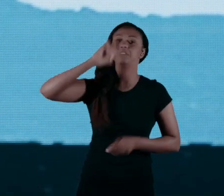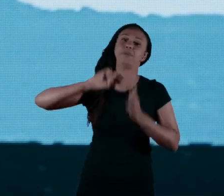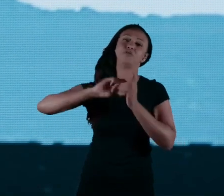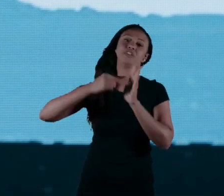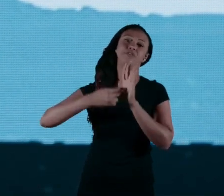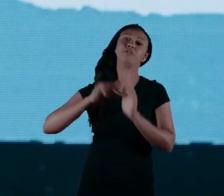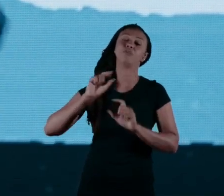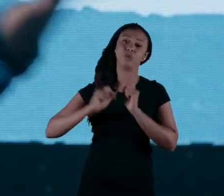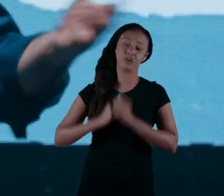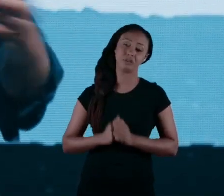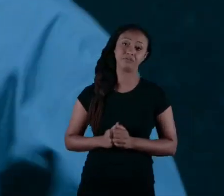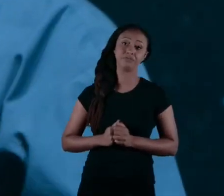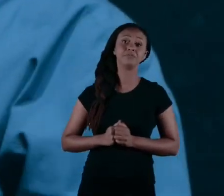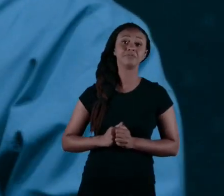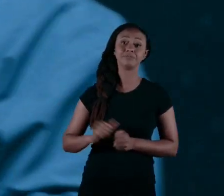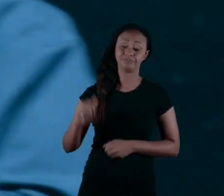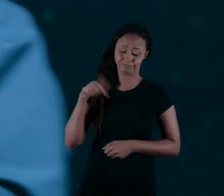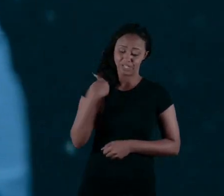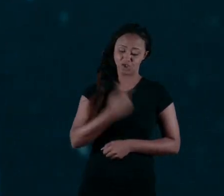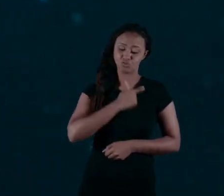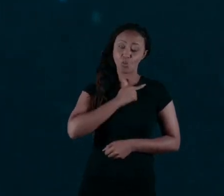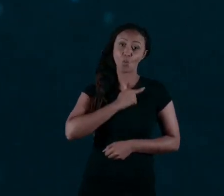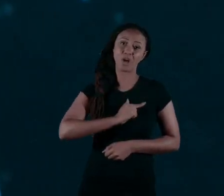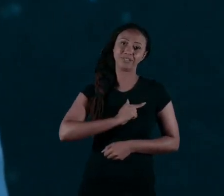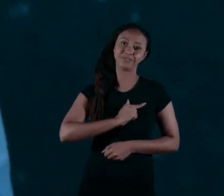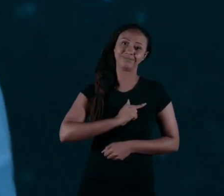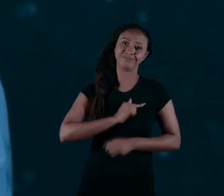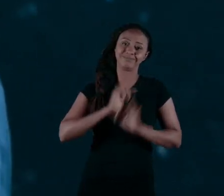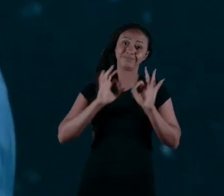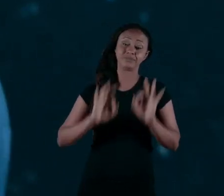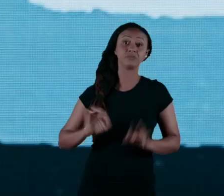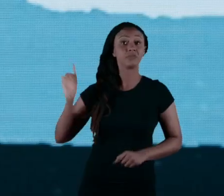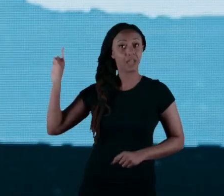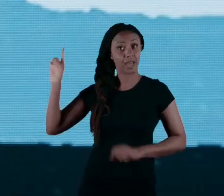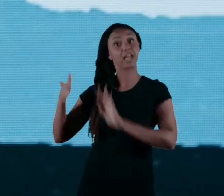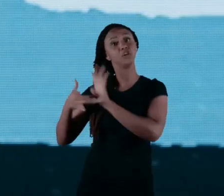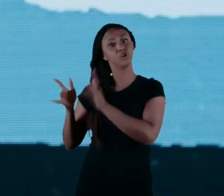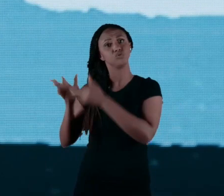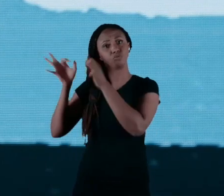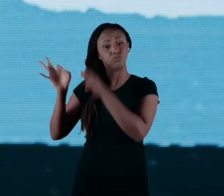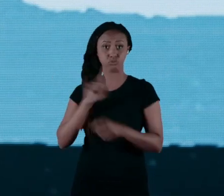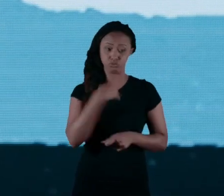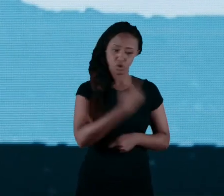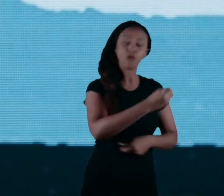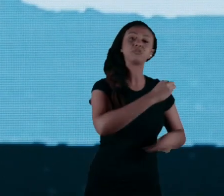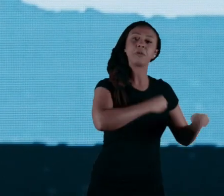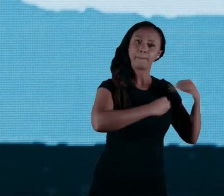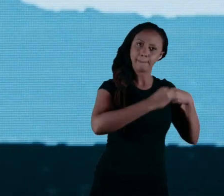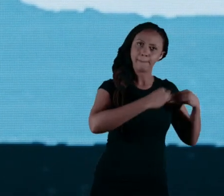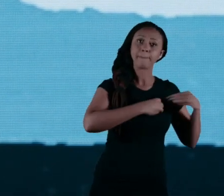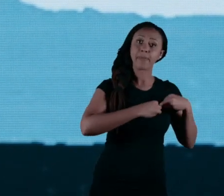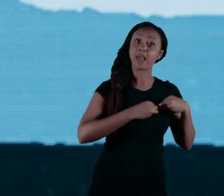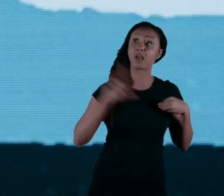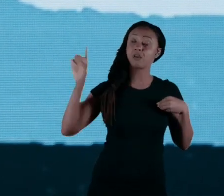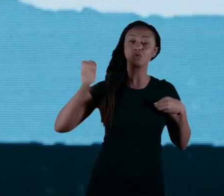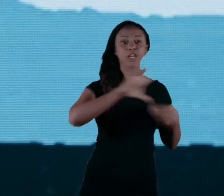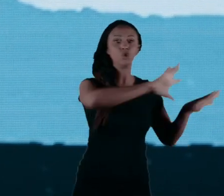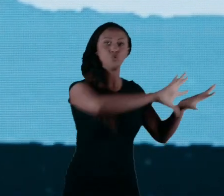O justo morreu pelos pecadores, ele recebeu a condenação do nosso pecado e ele